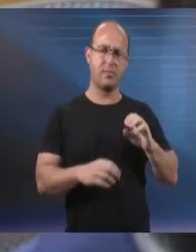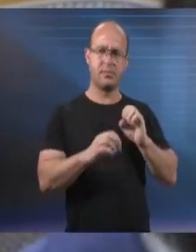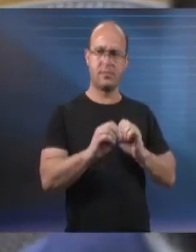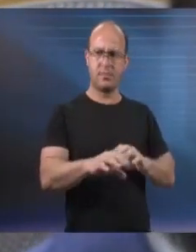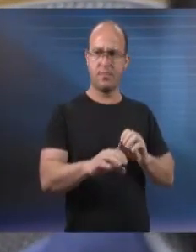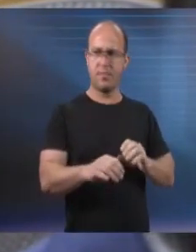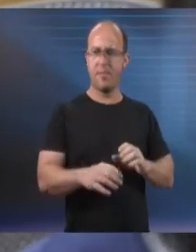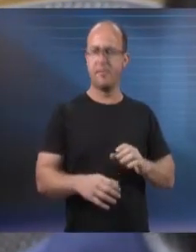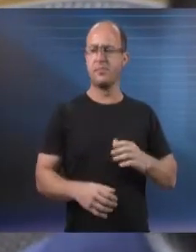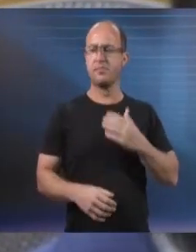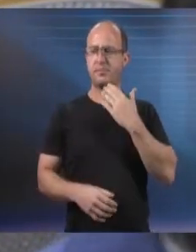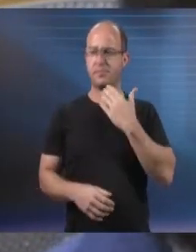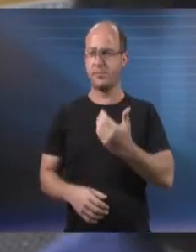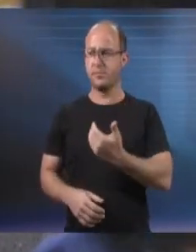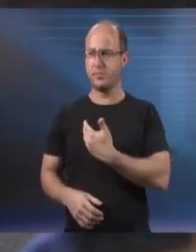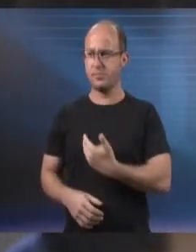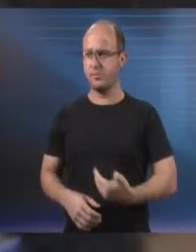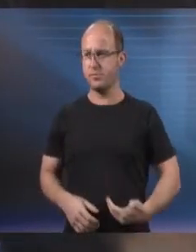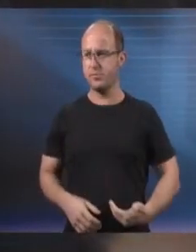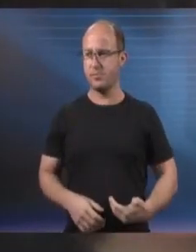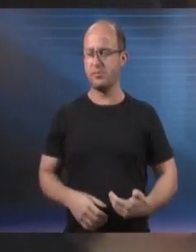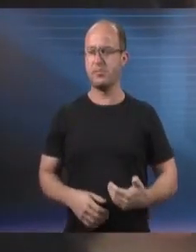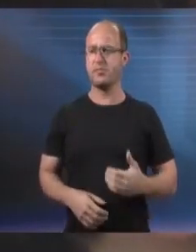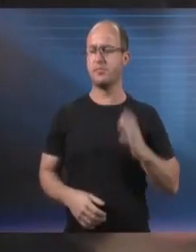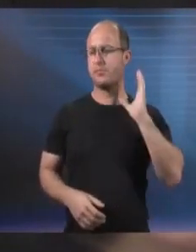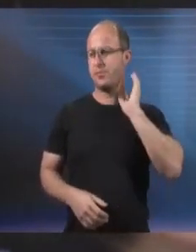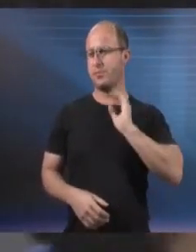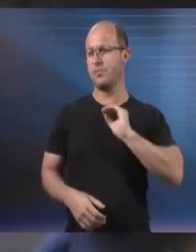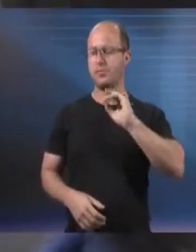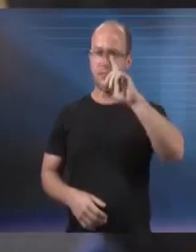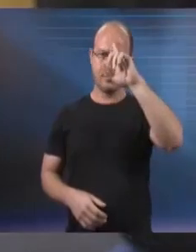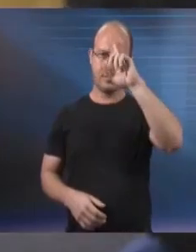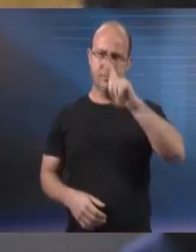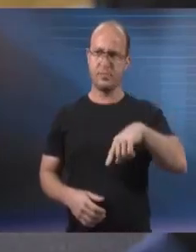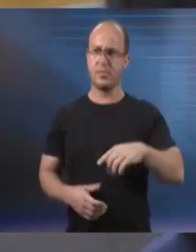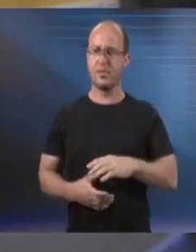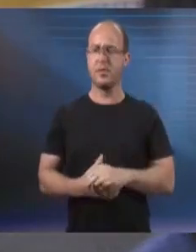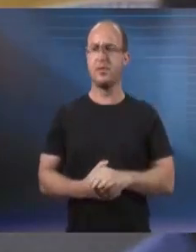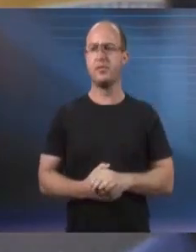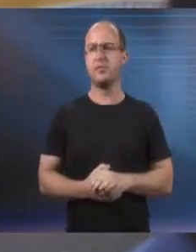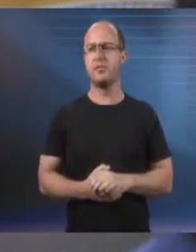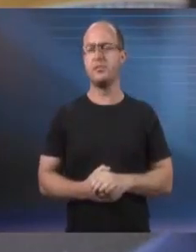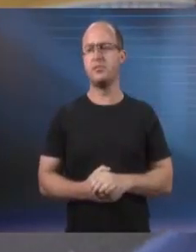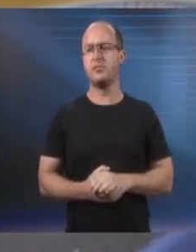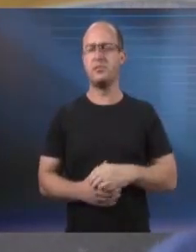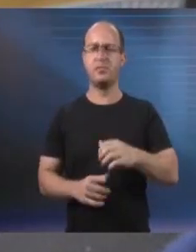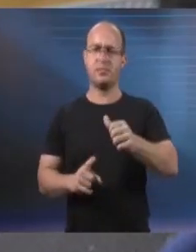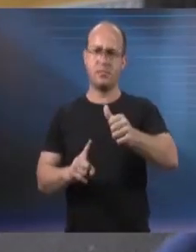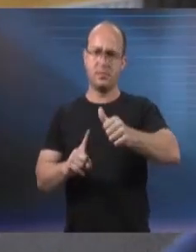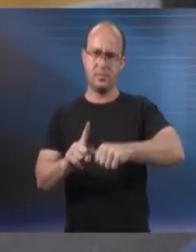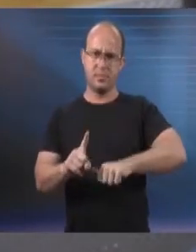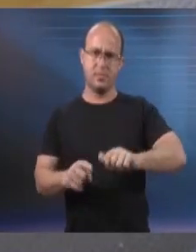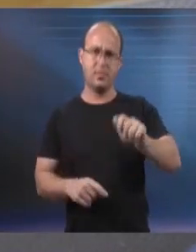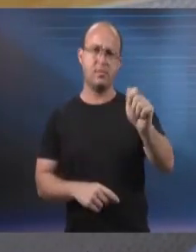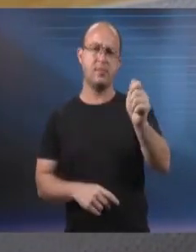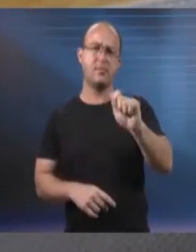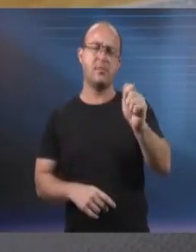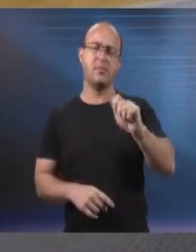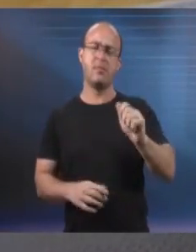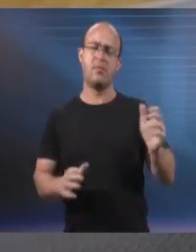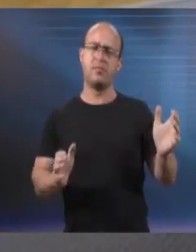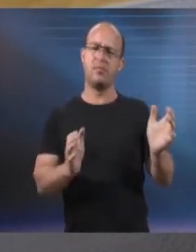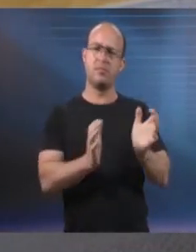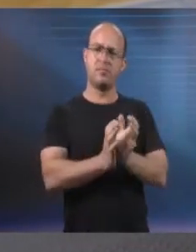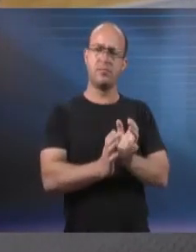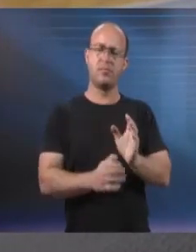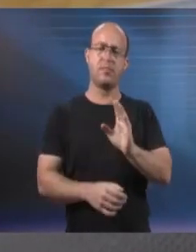ao apelo da governadora Fátima Bezerra, determinou que este mês de agosto, uma equipe